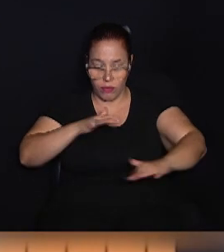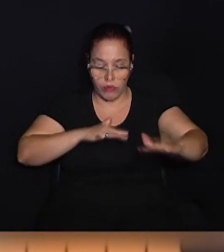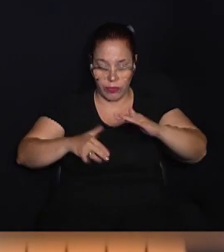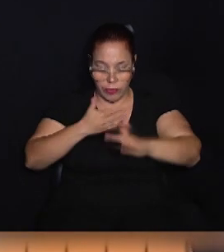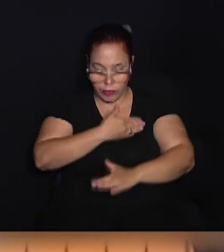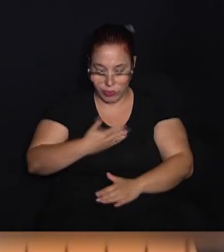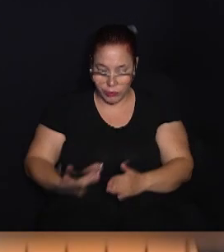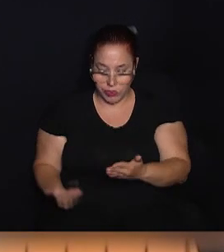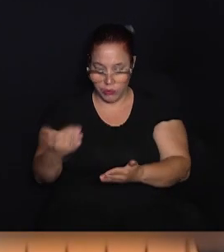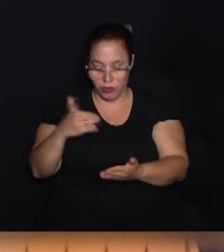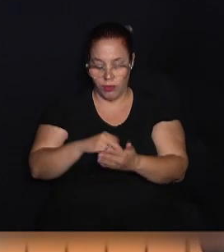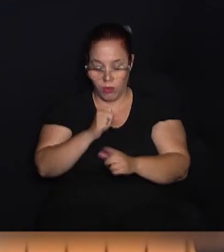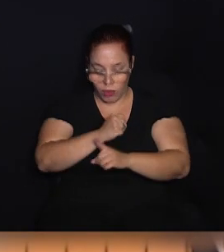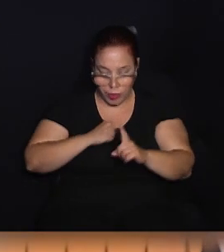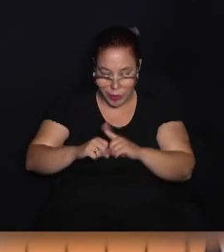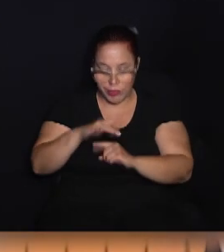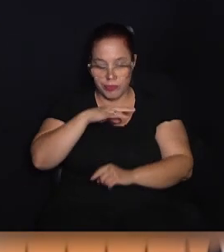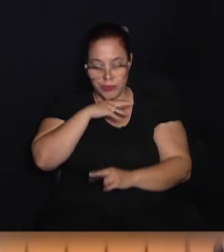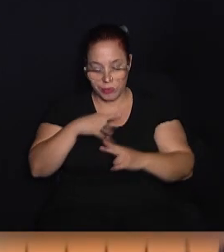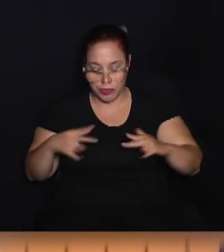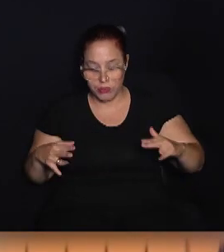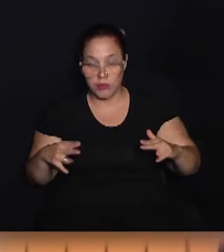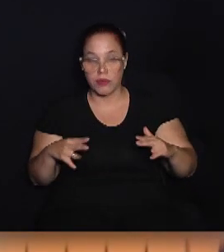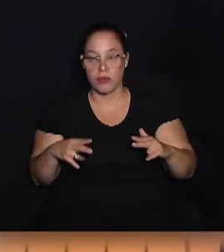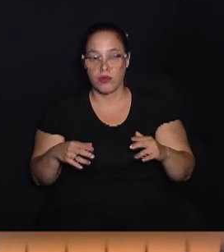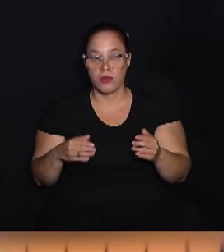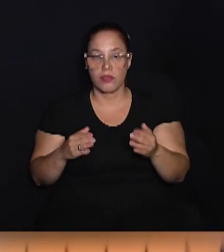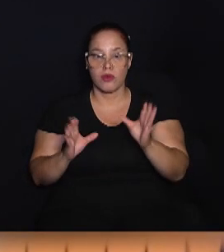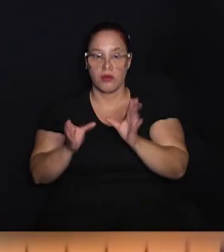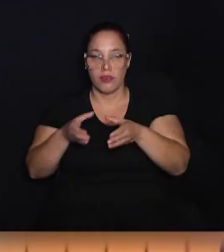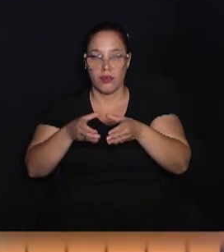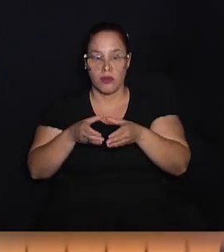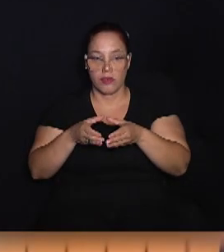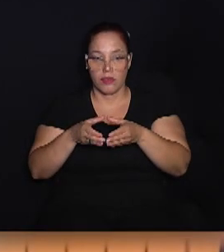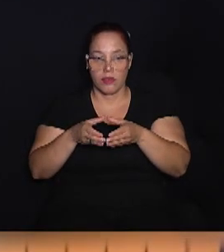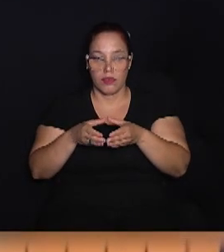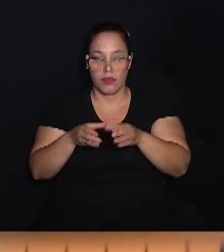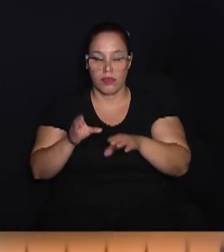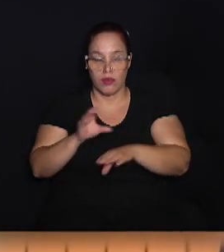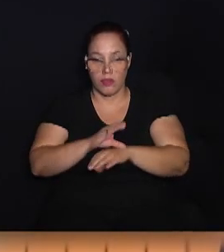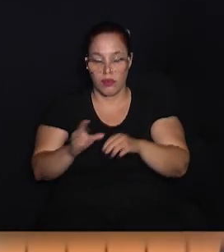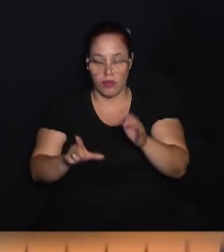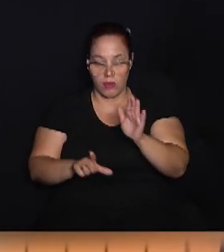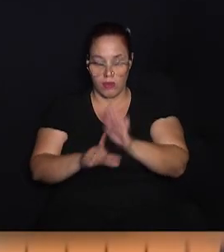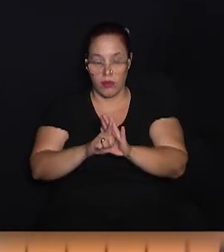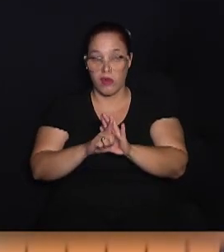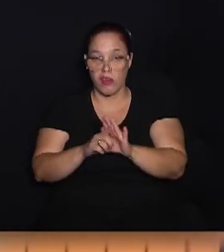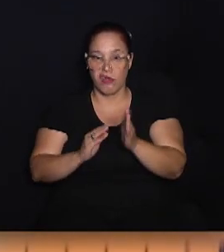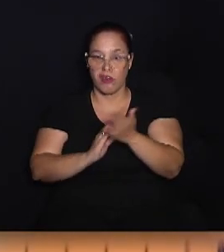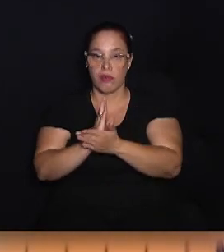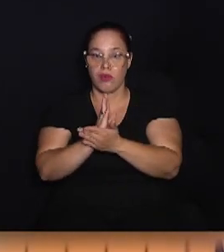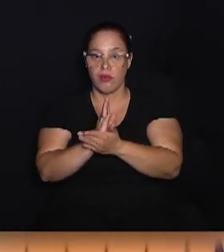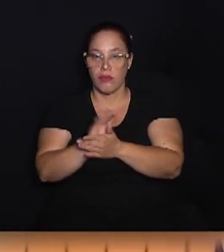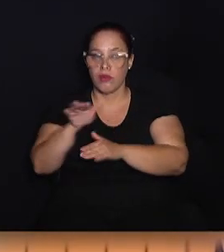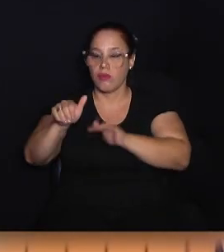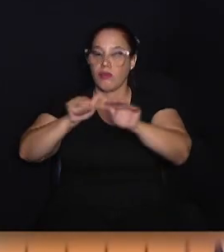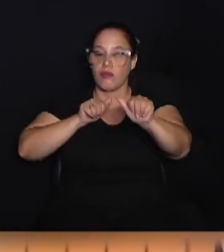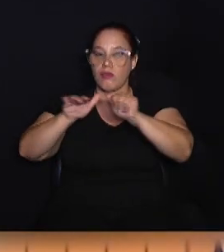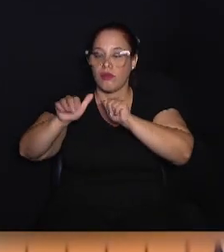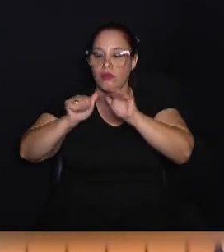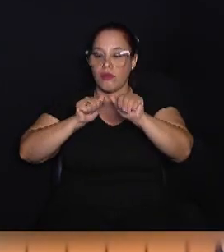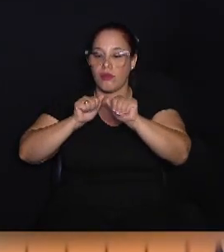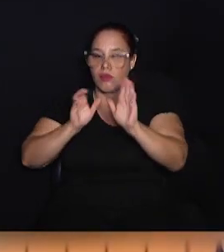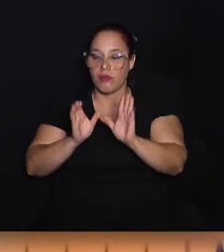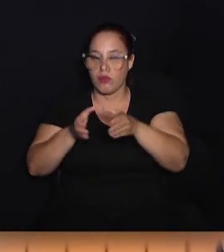autorizar a implantação de áreas públicas destinadas à socialização animal parecer da comissão de Constituição ilegalidade